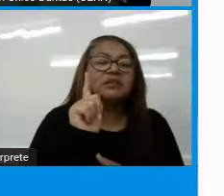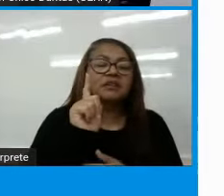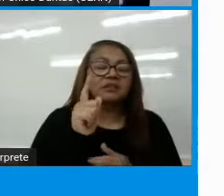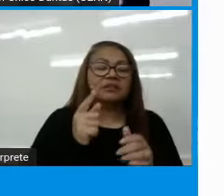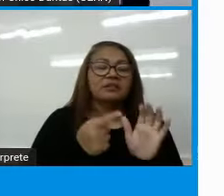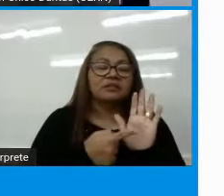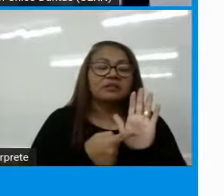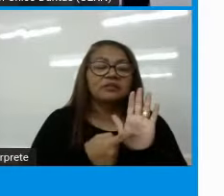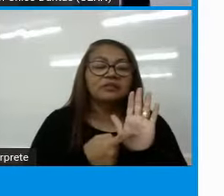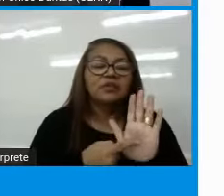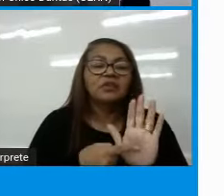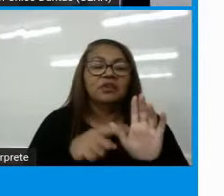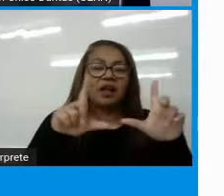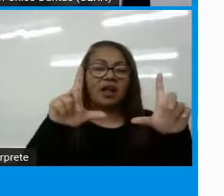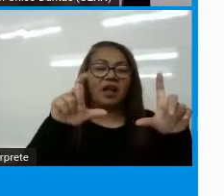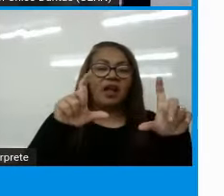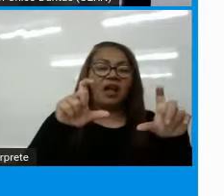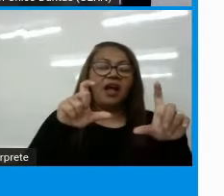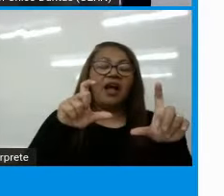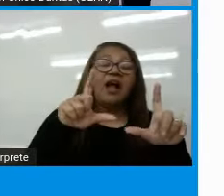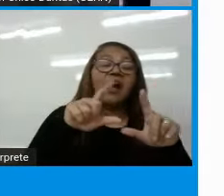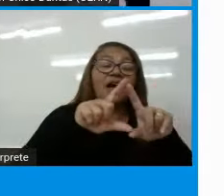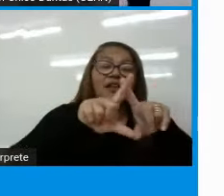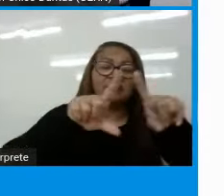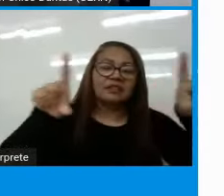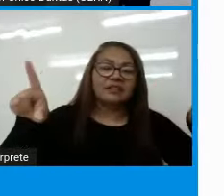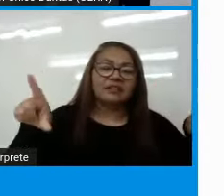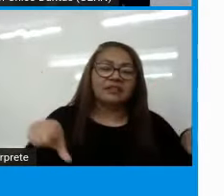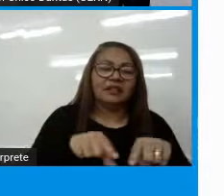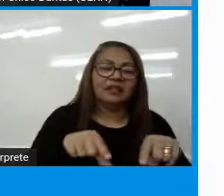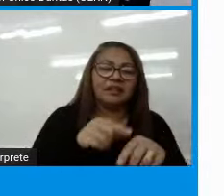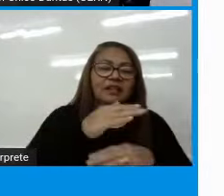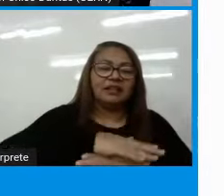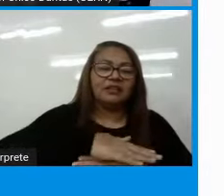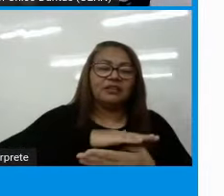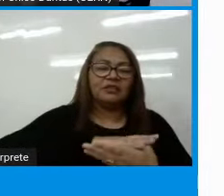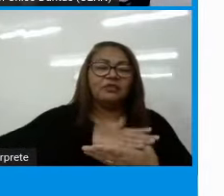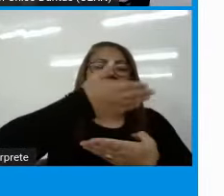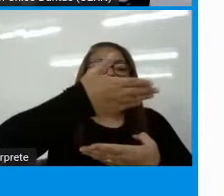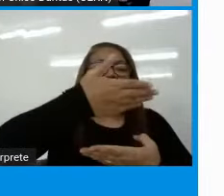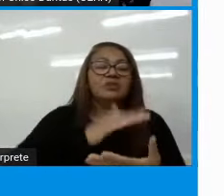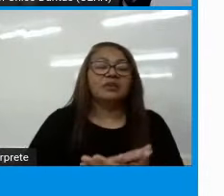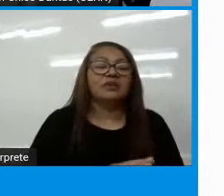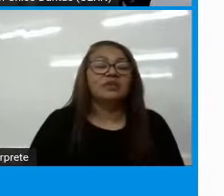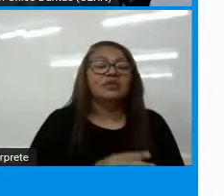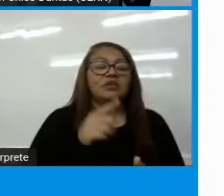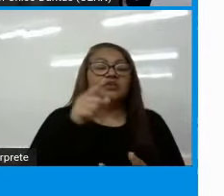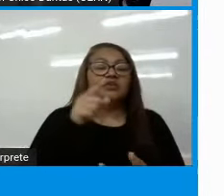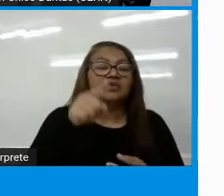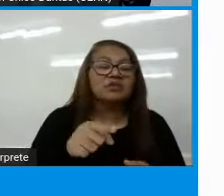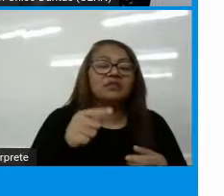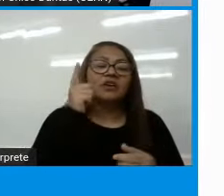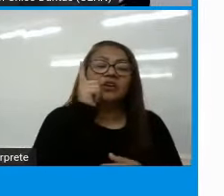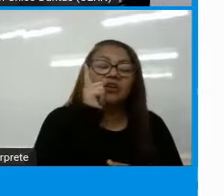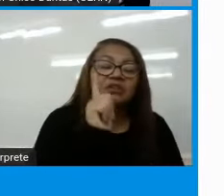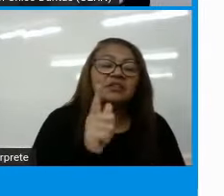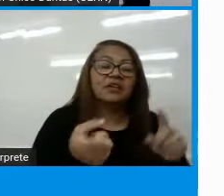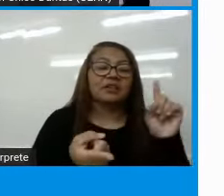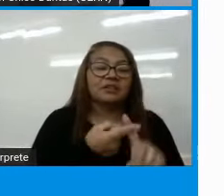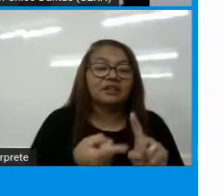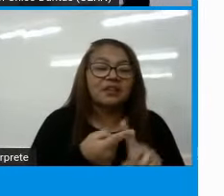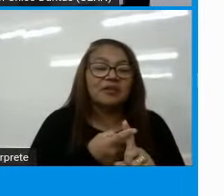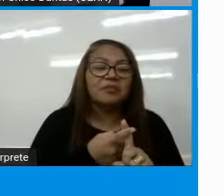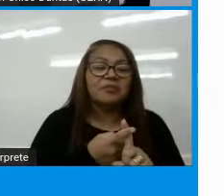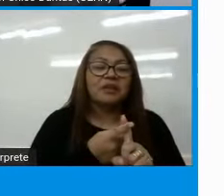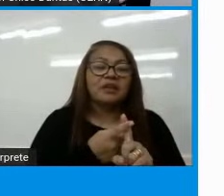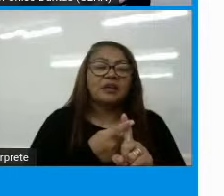também consegue fazer com que a sua imagem fique ali num cantinho e você explicando o que é que está acontecendo na